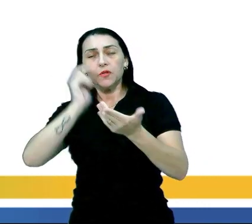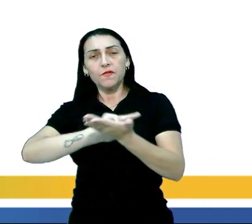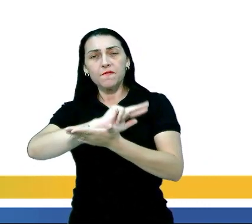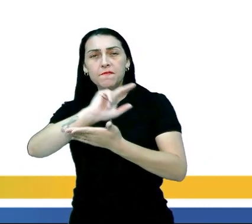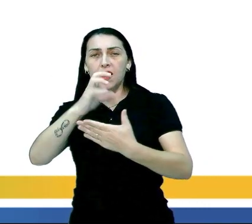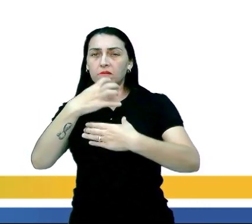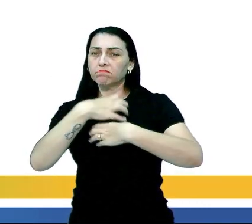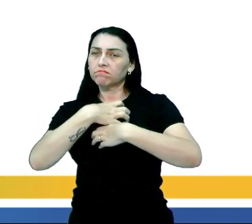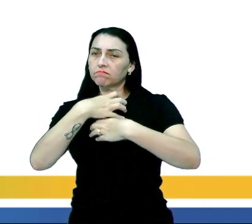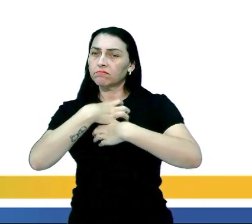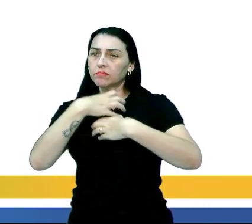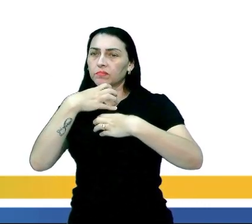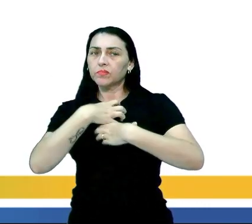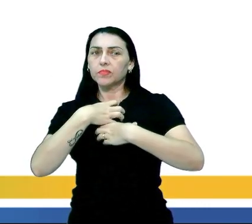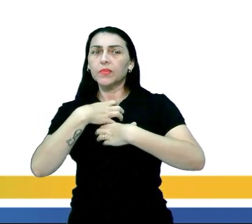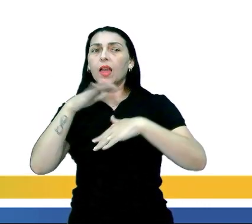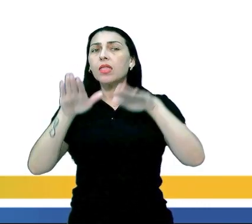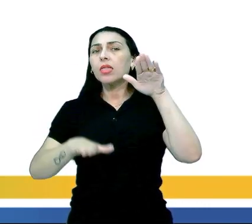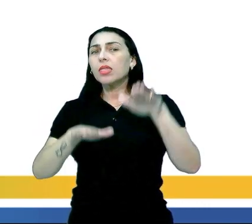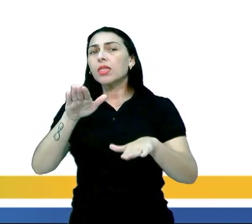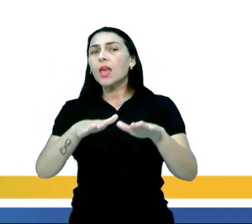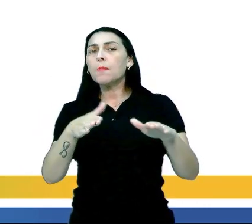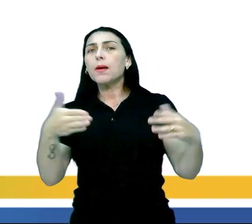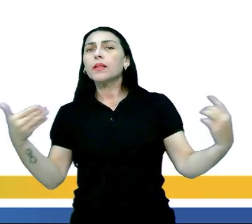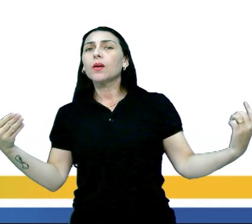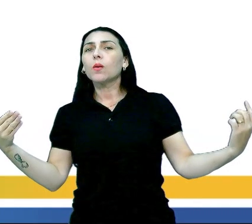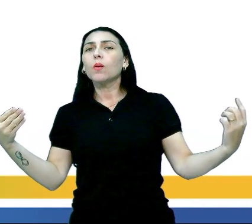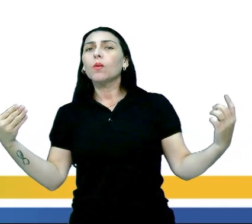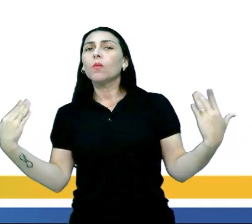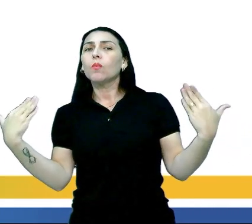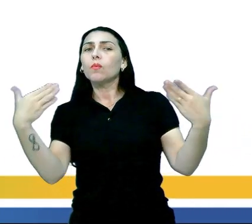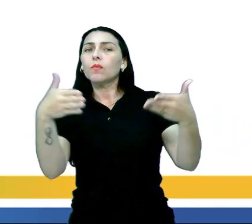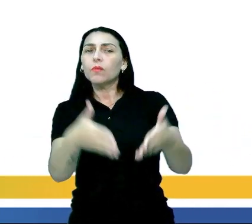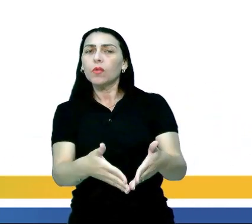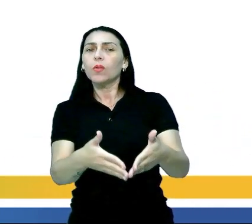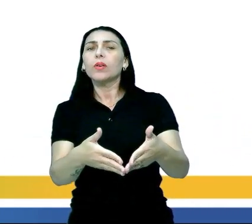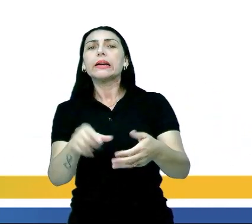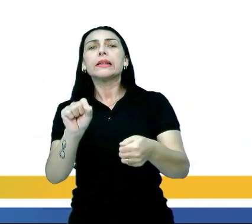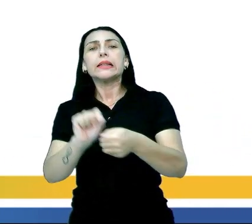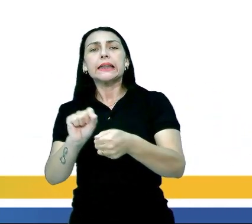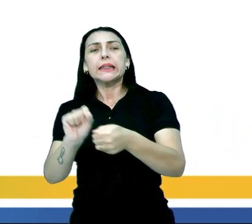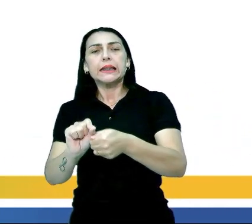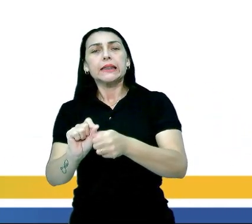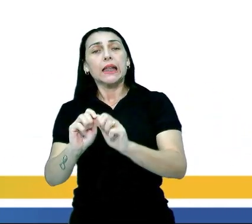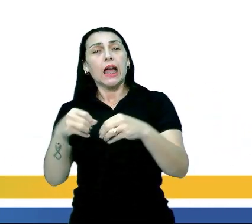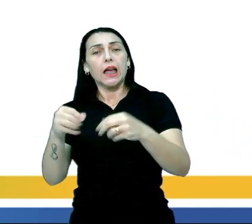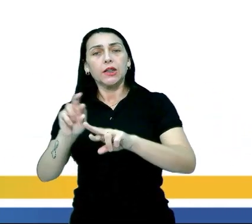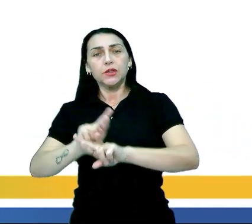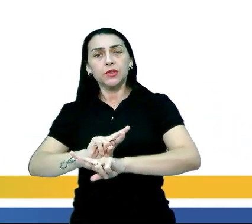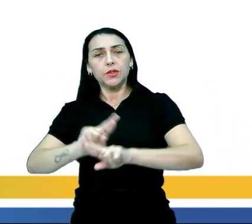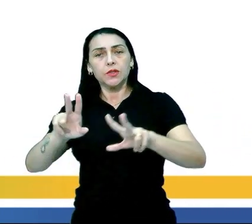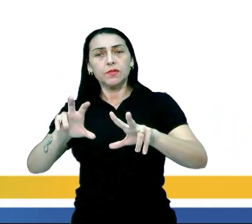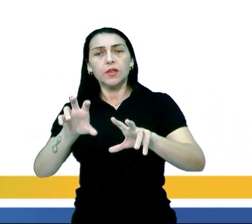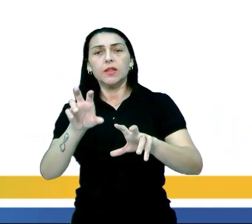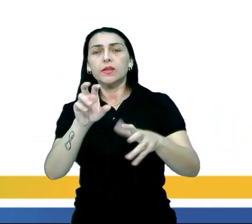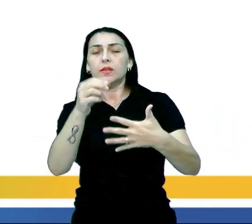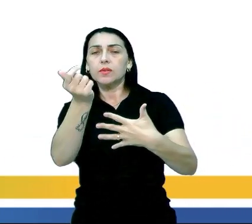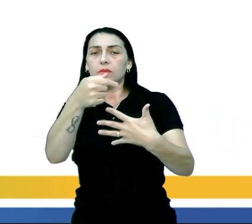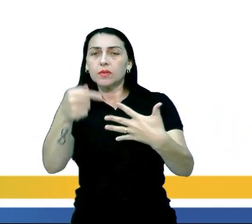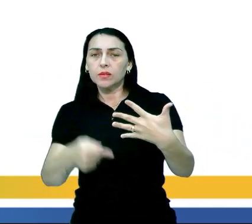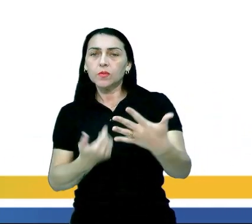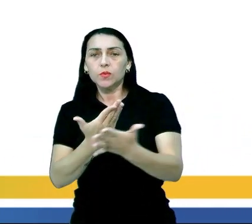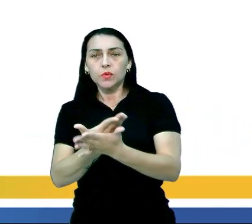e interpretado de diversas formas, de acordo com a ênfase que se quer dar a